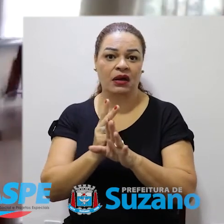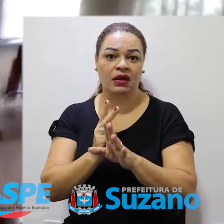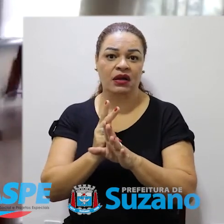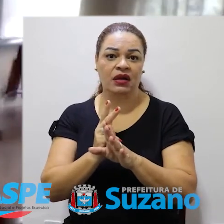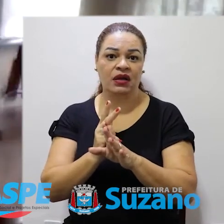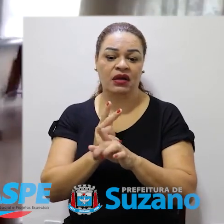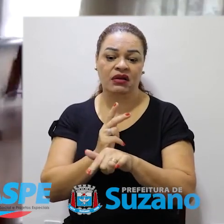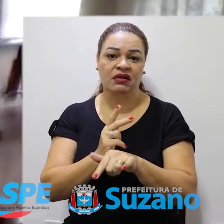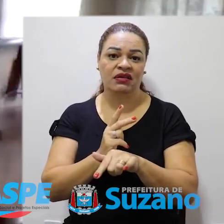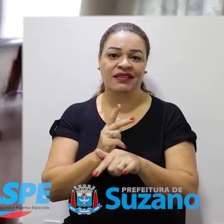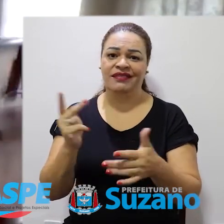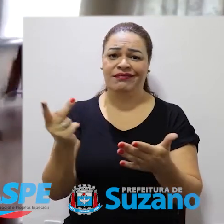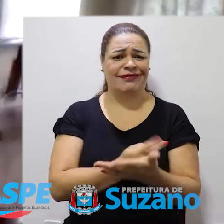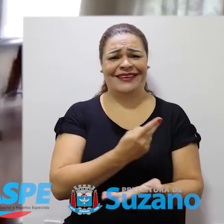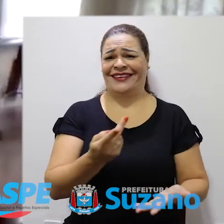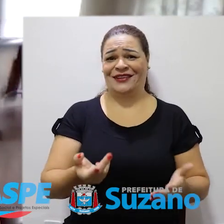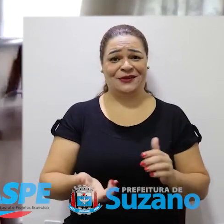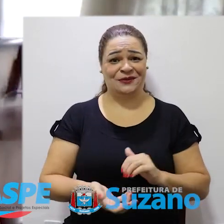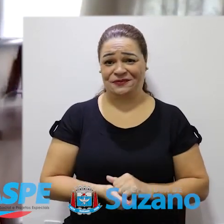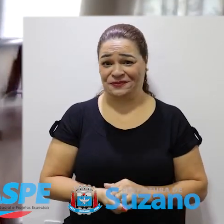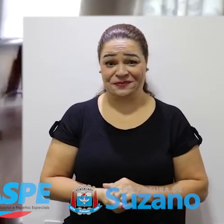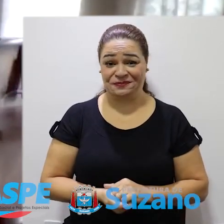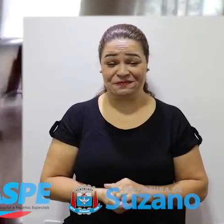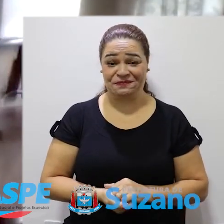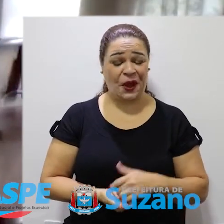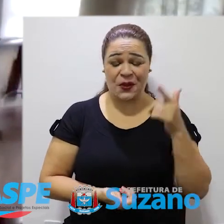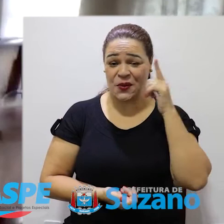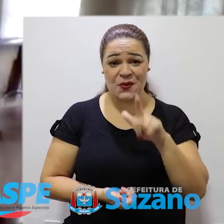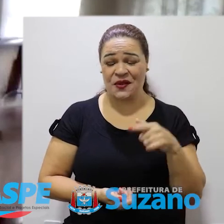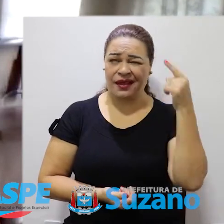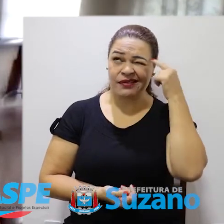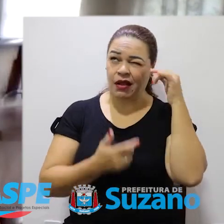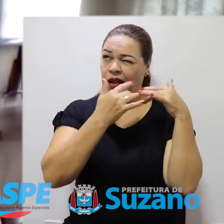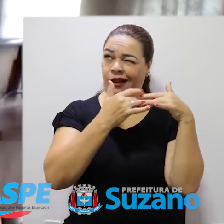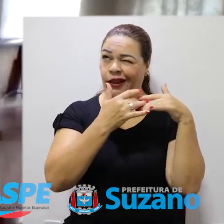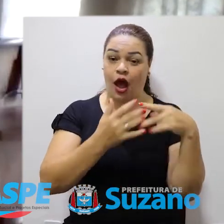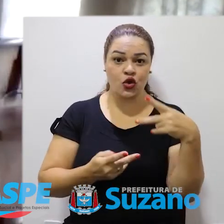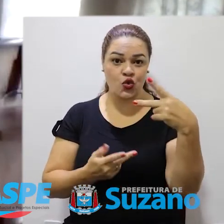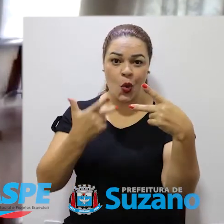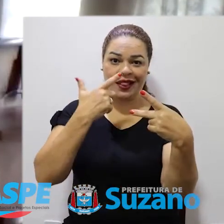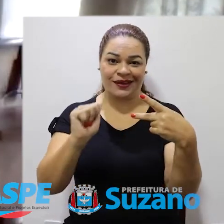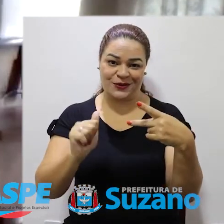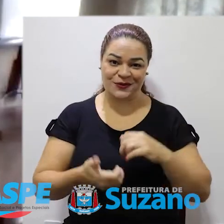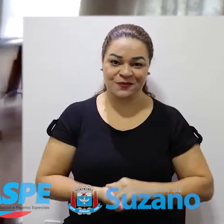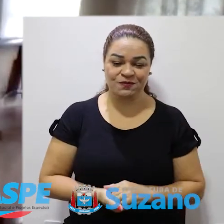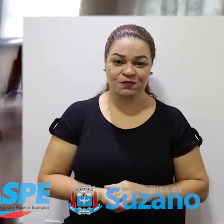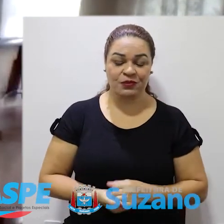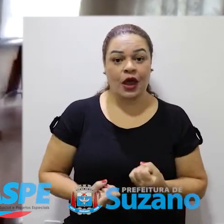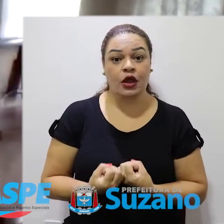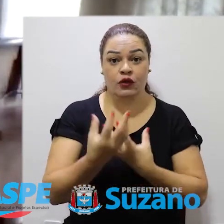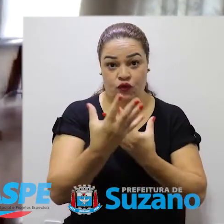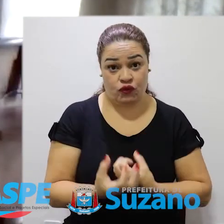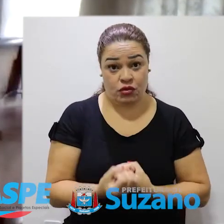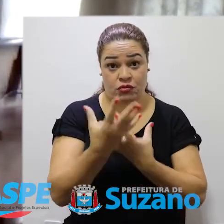ao mesmo tempo, ele está priorizando uma língua. Ele não consegue pensar as duas. Ou bem ele dá informação para o surdo